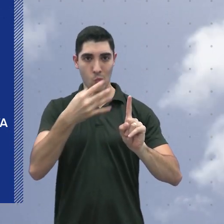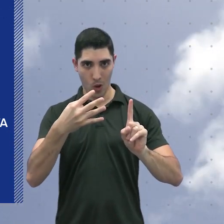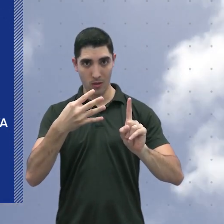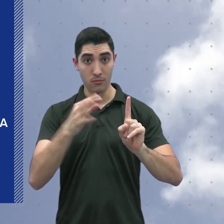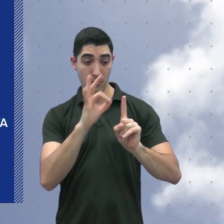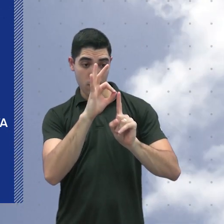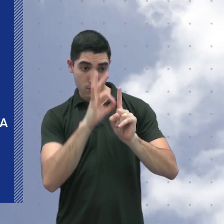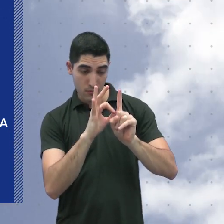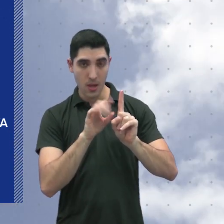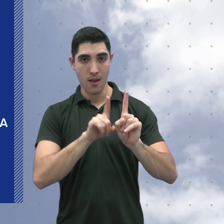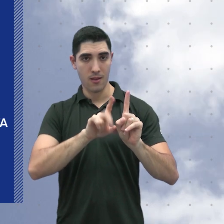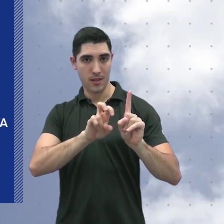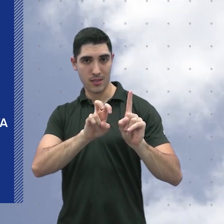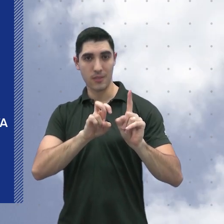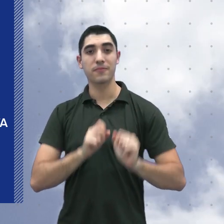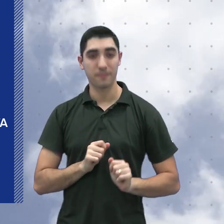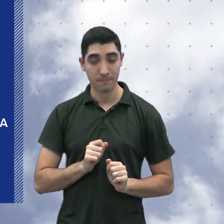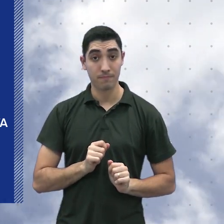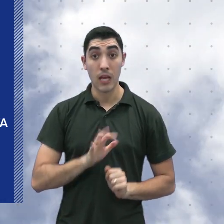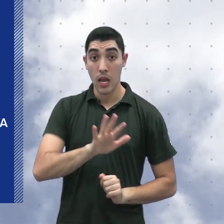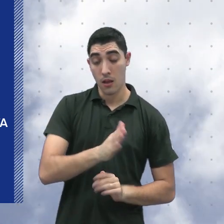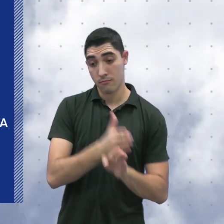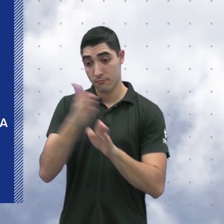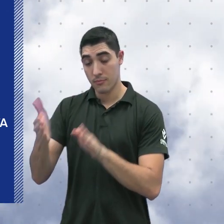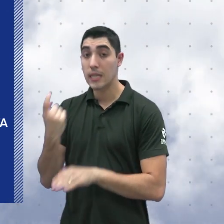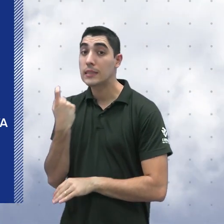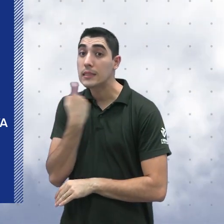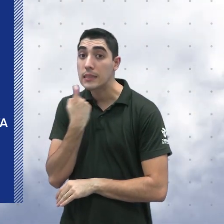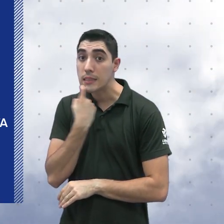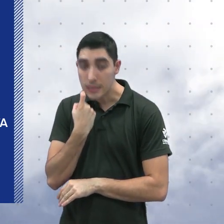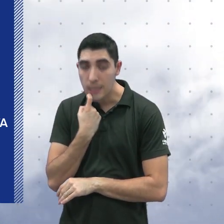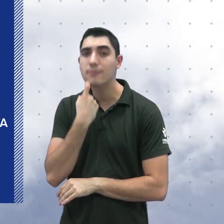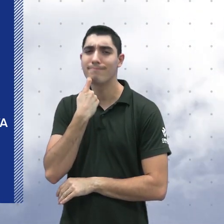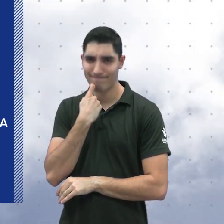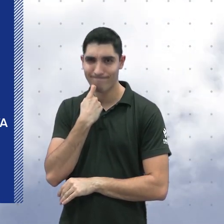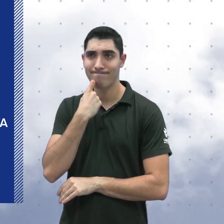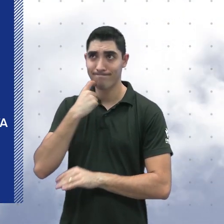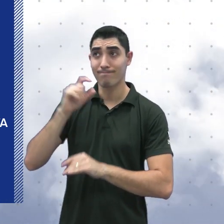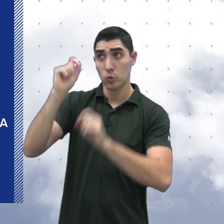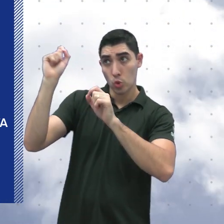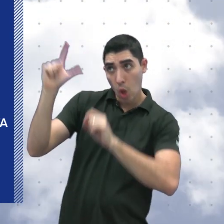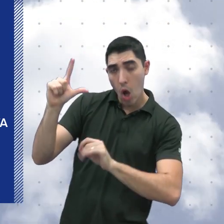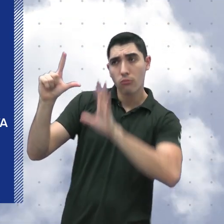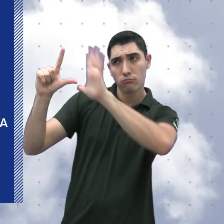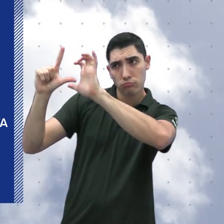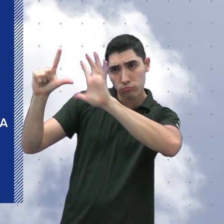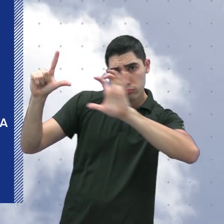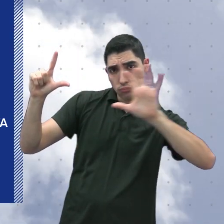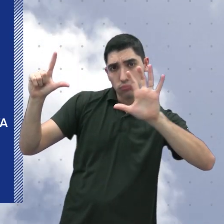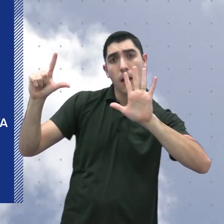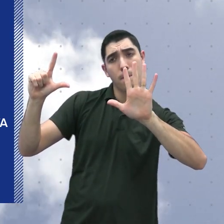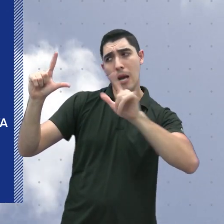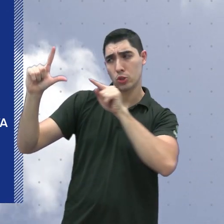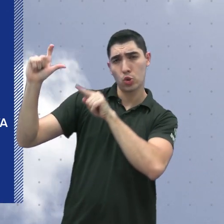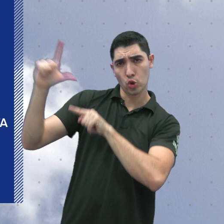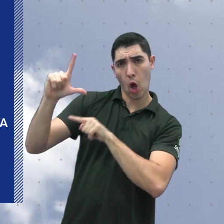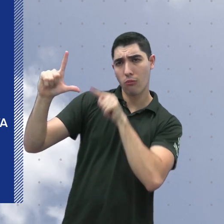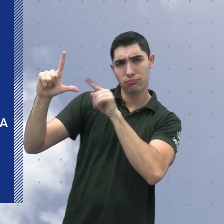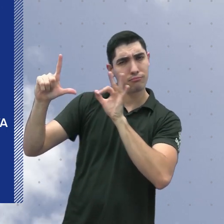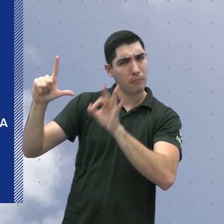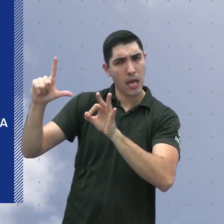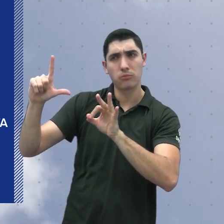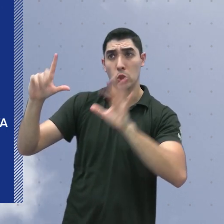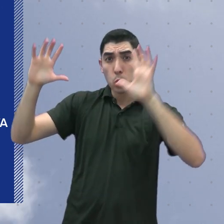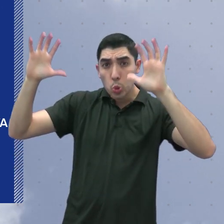máxima esperada será de 24 graus e a mínima 15. Já na sexta-feira, ainda haverá períodos de nuvens,